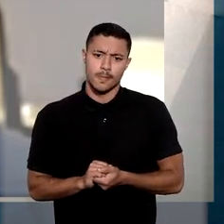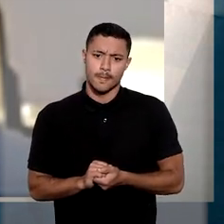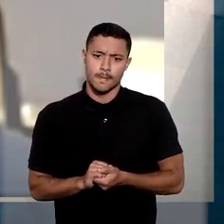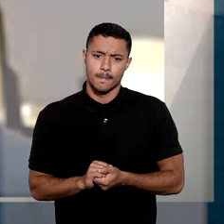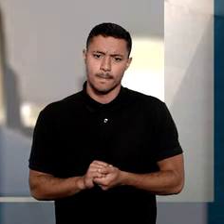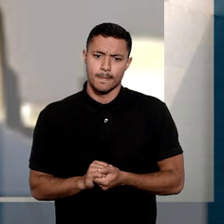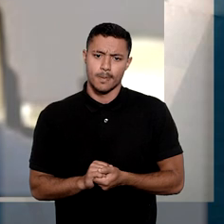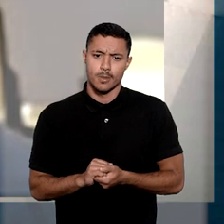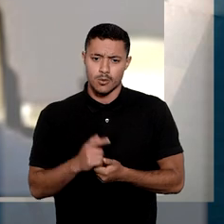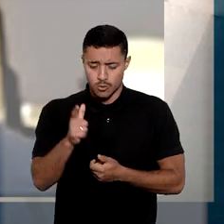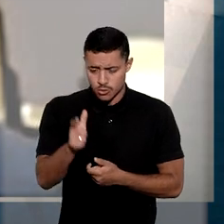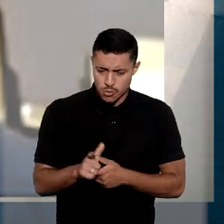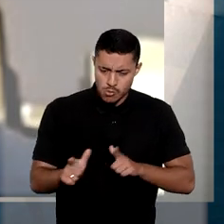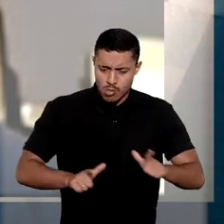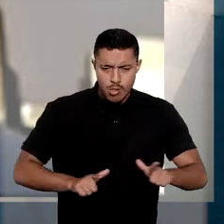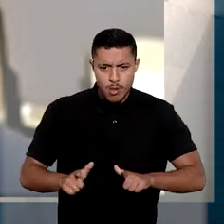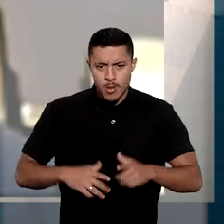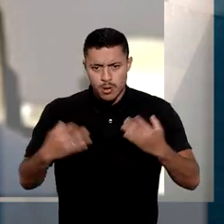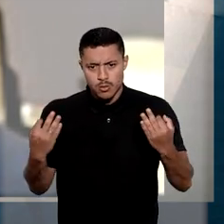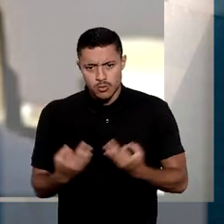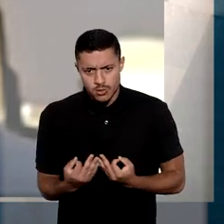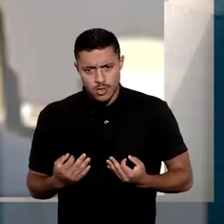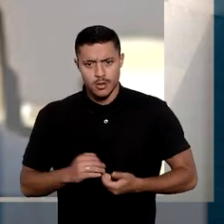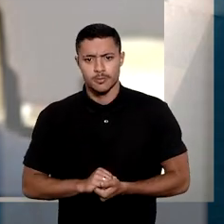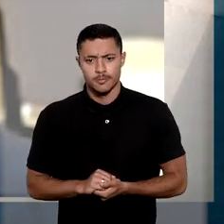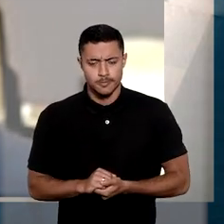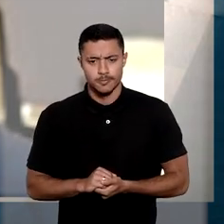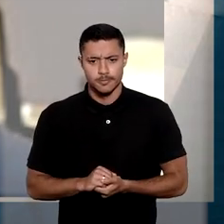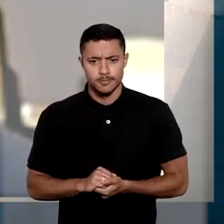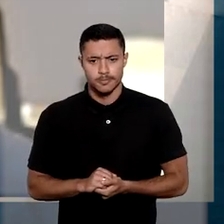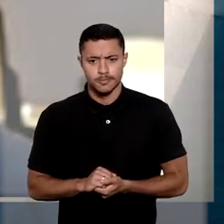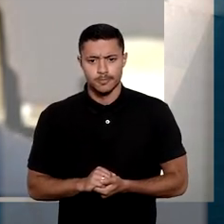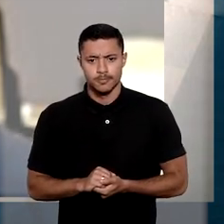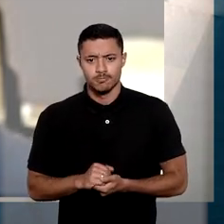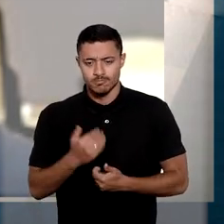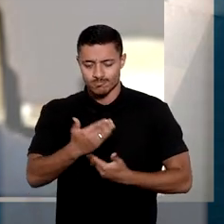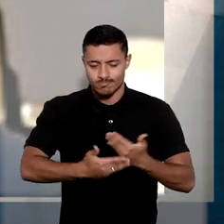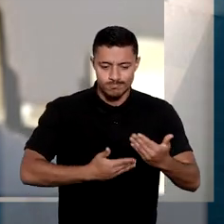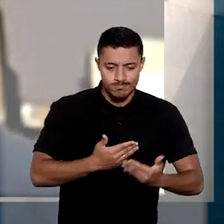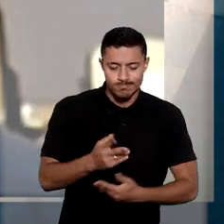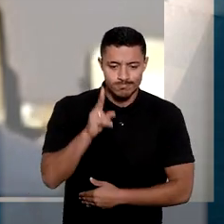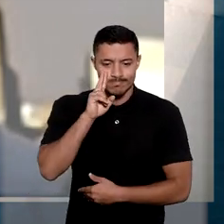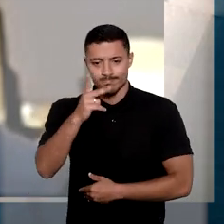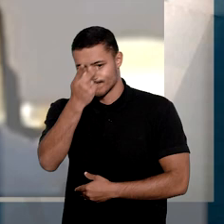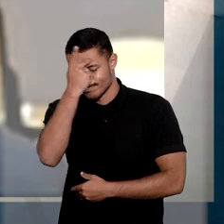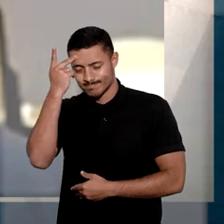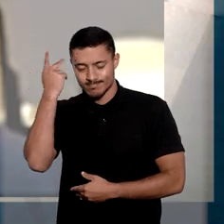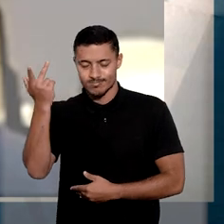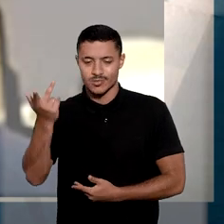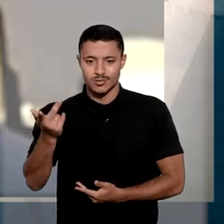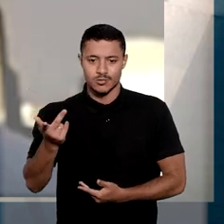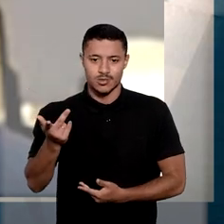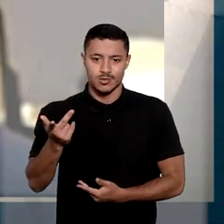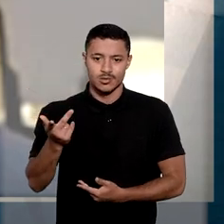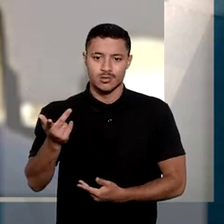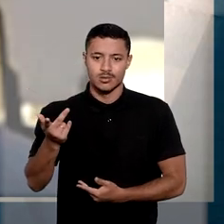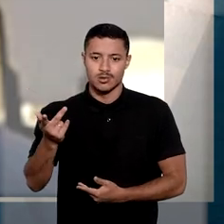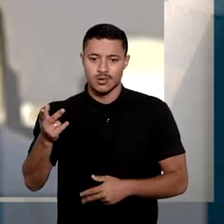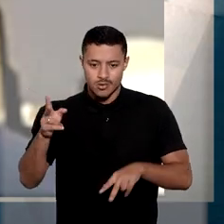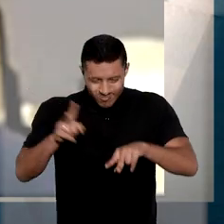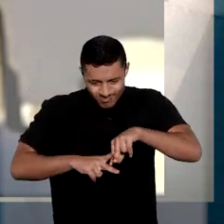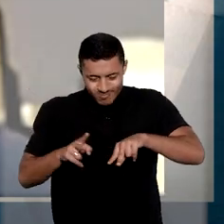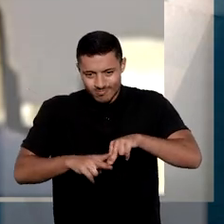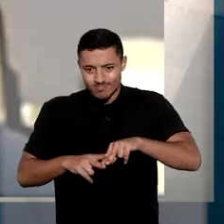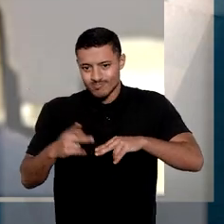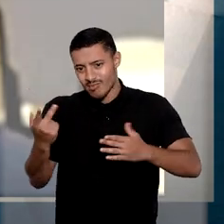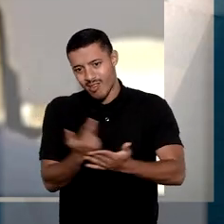do seu caso como um caso singular, nós continuaremos a ver pessoas sendo condenadas de